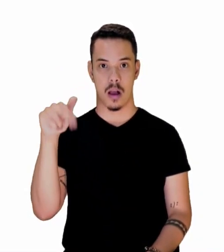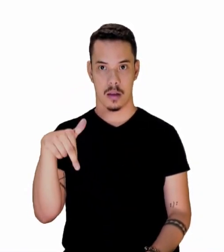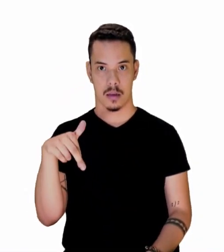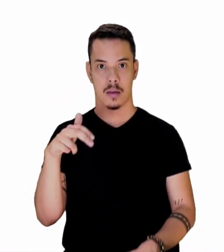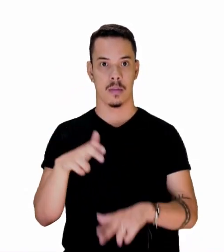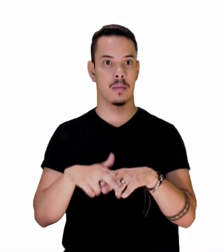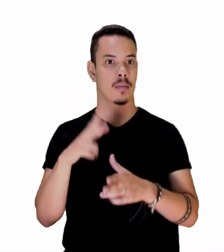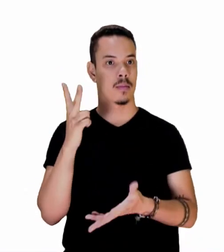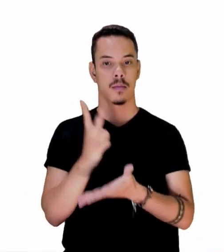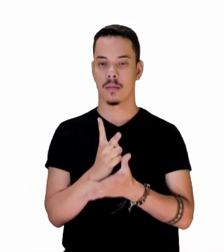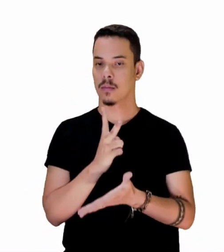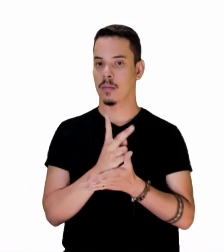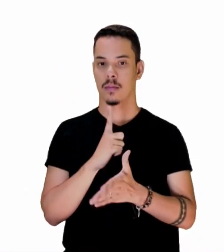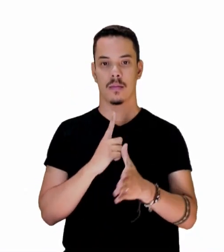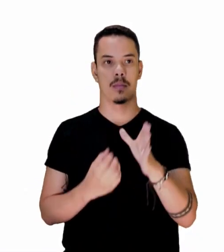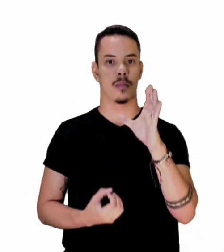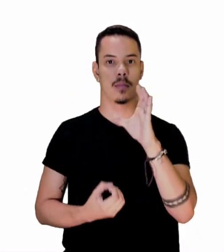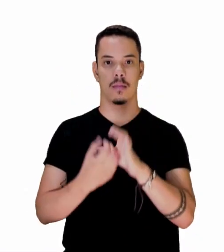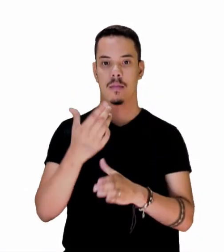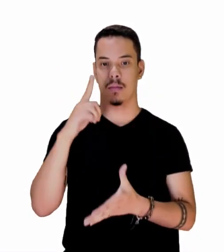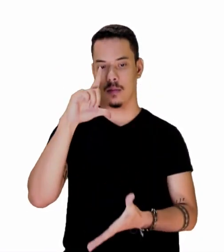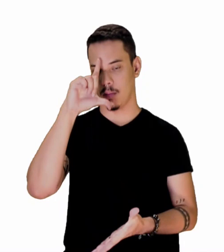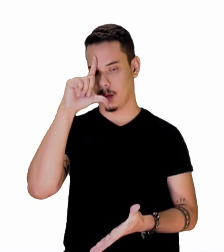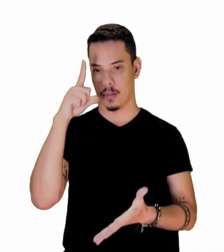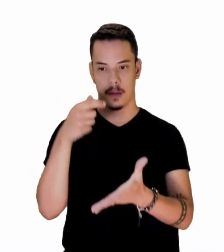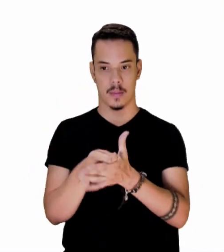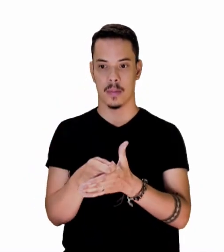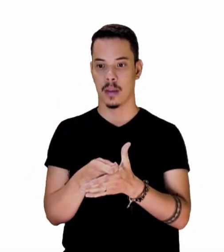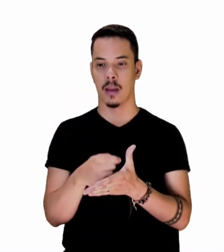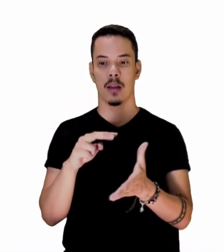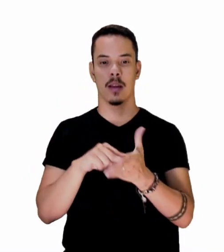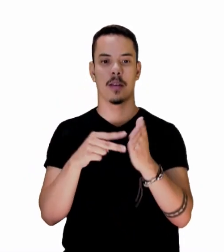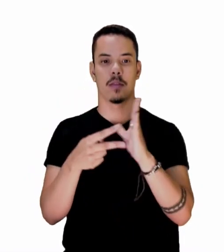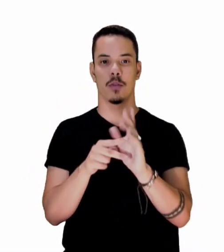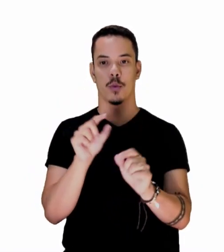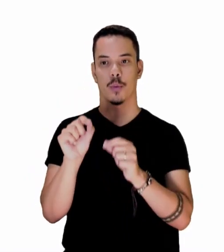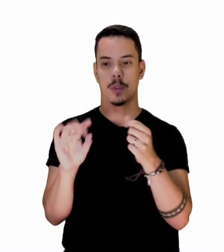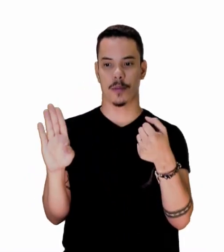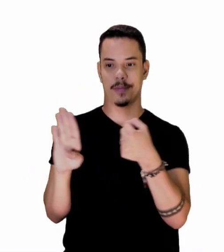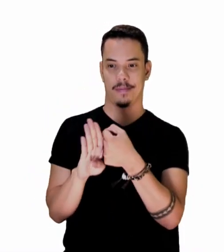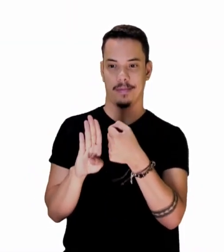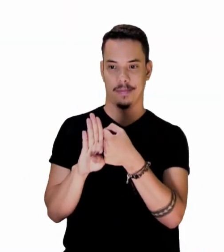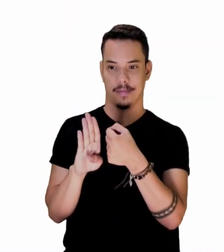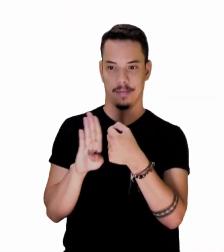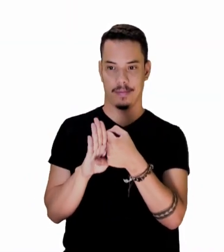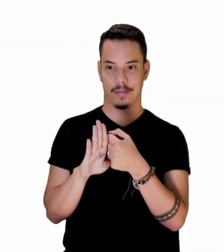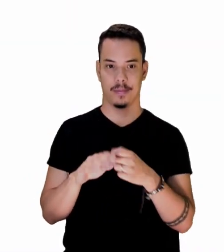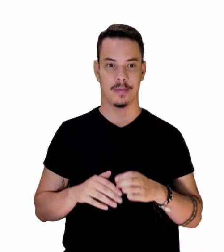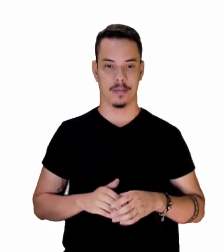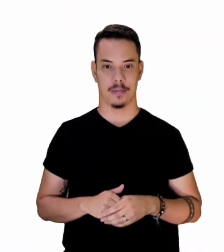sempre aparecerá com determinante, então eu vou dizer que ele é um substantivo, tá bom?